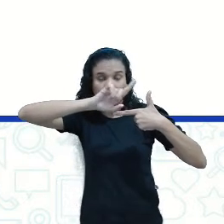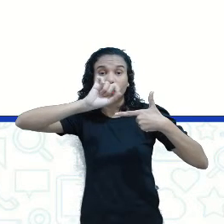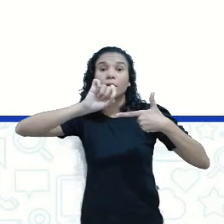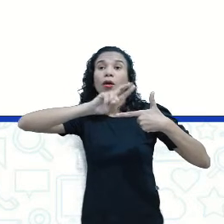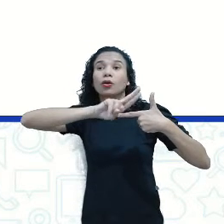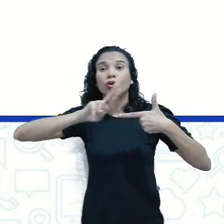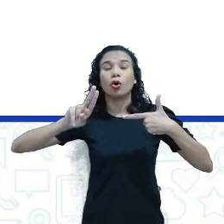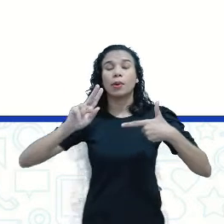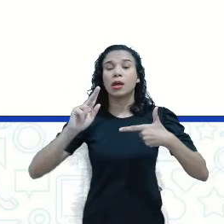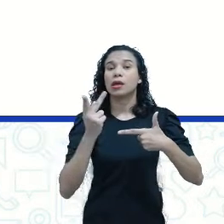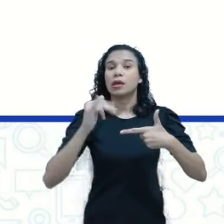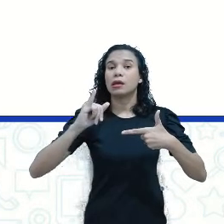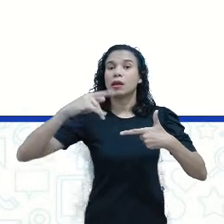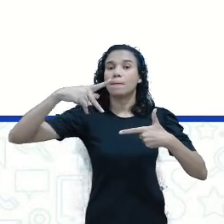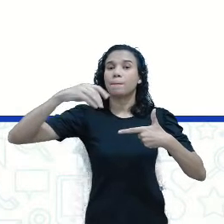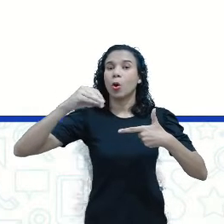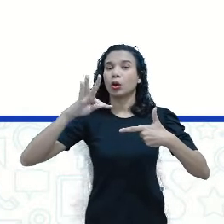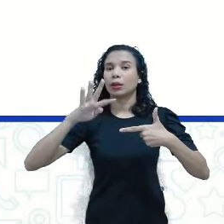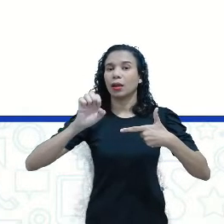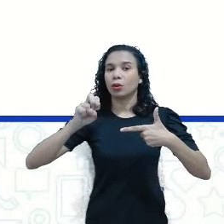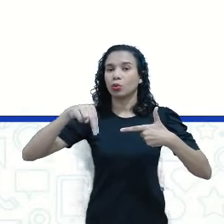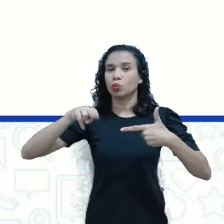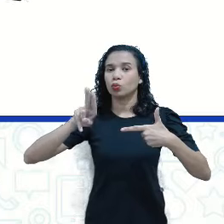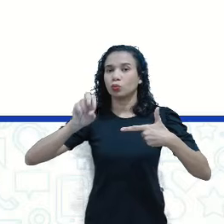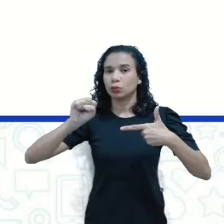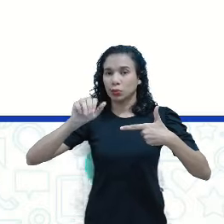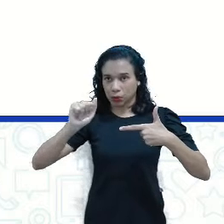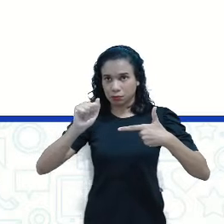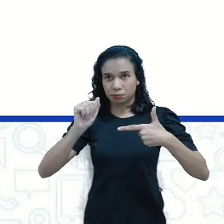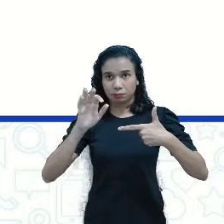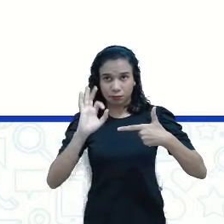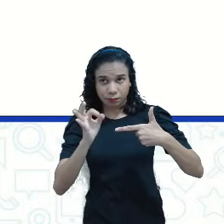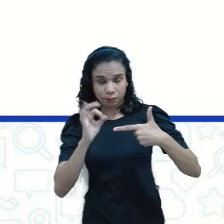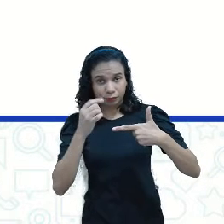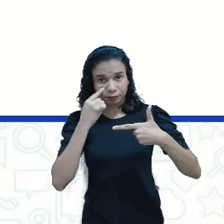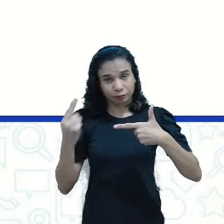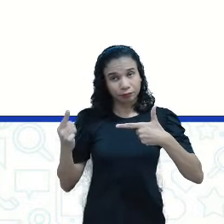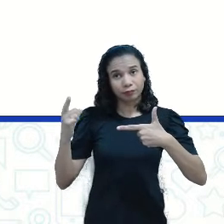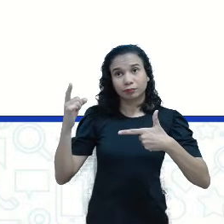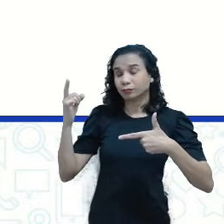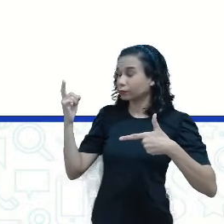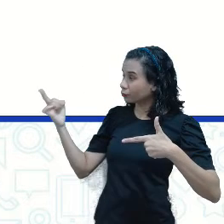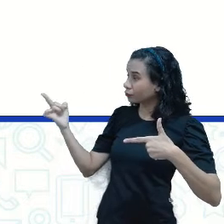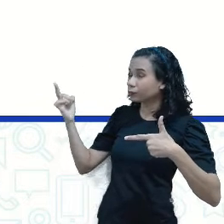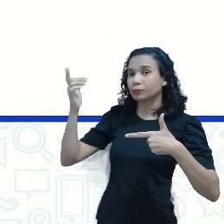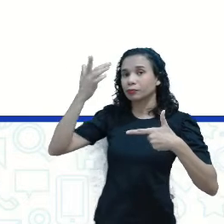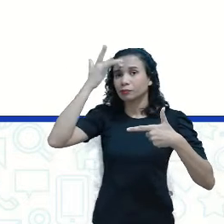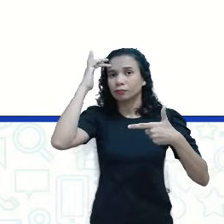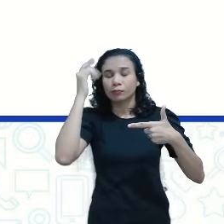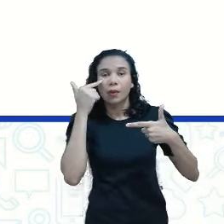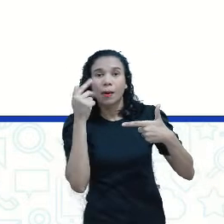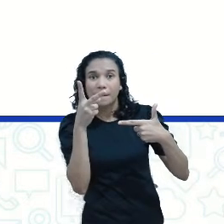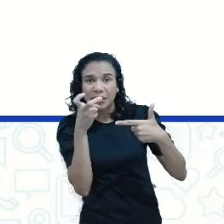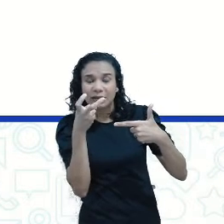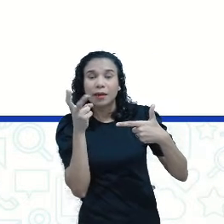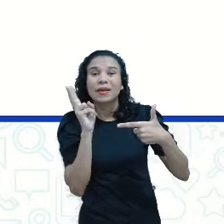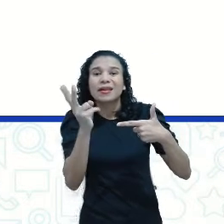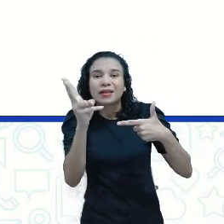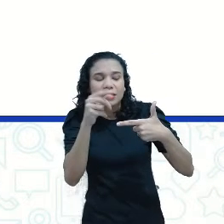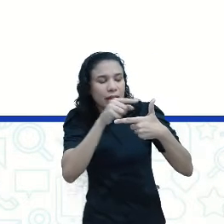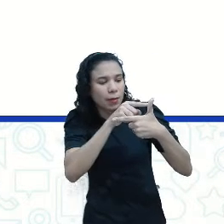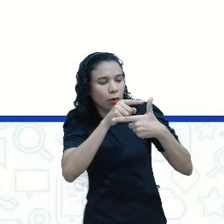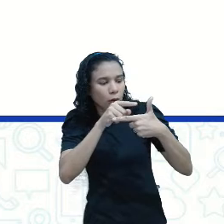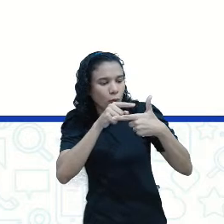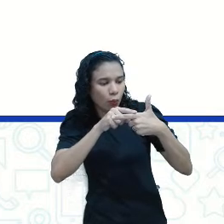sabe que é chamado de hipotenusa, tá bom? Lembra disso. Essa hipotenusa, você vai se destacar sempre quando